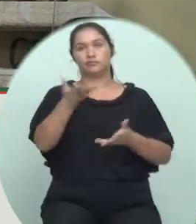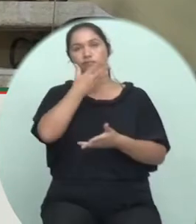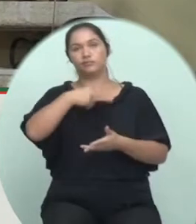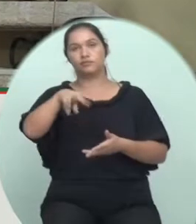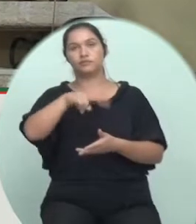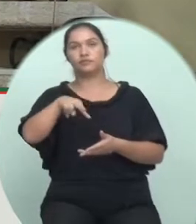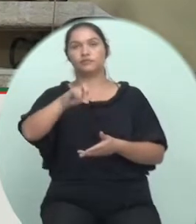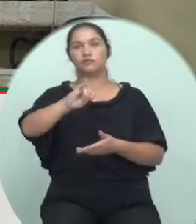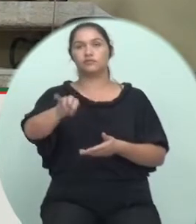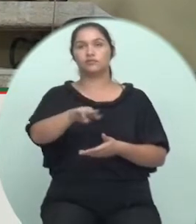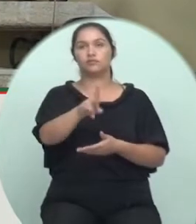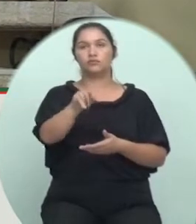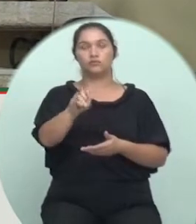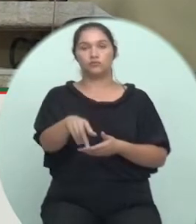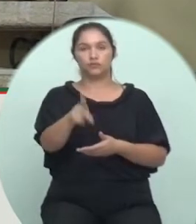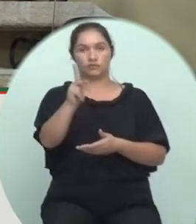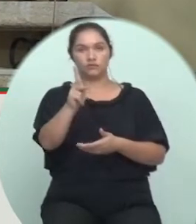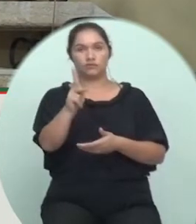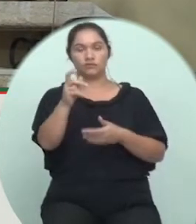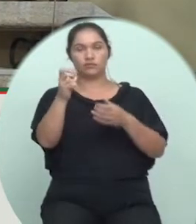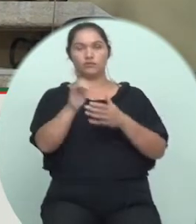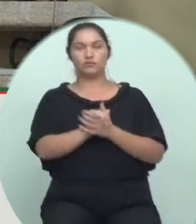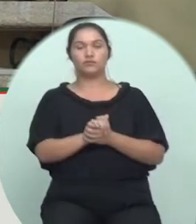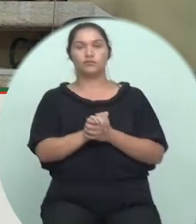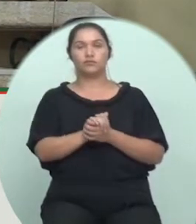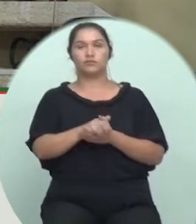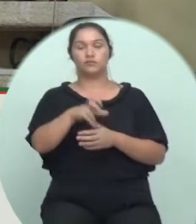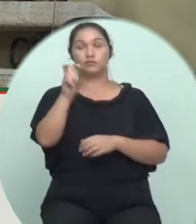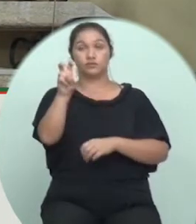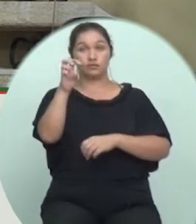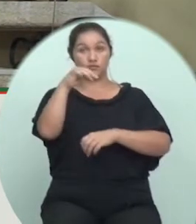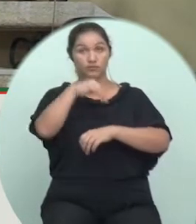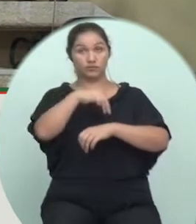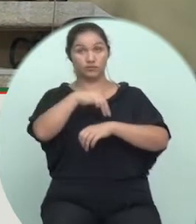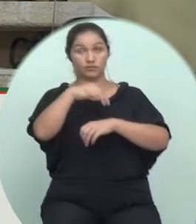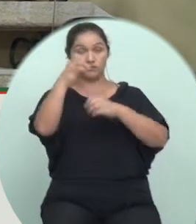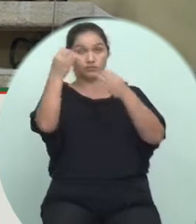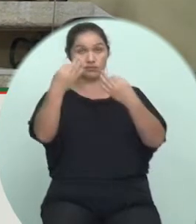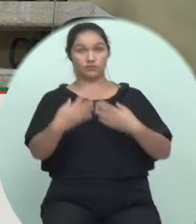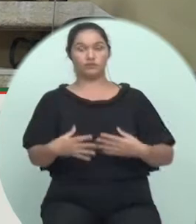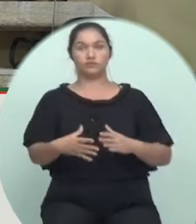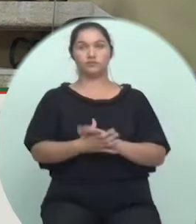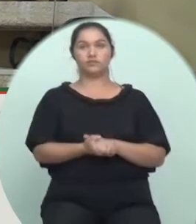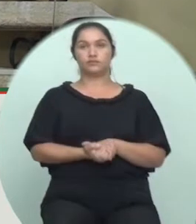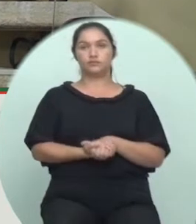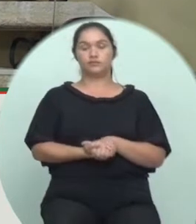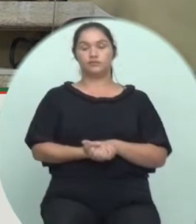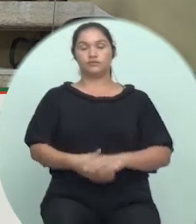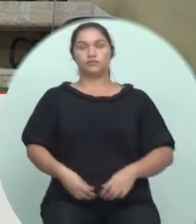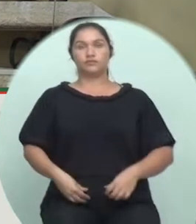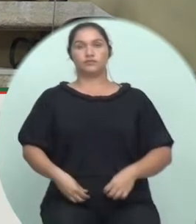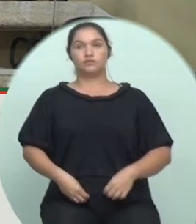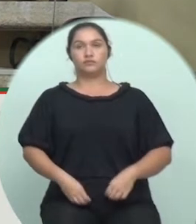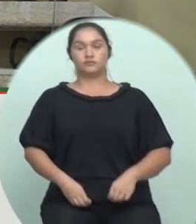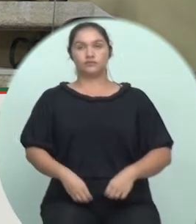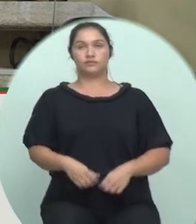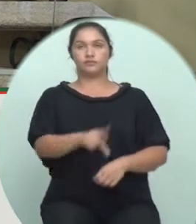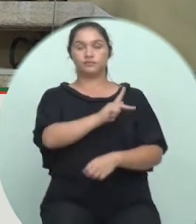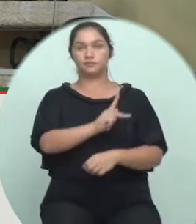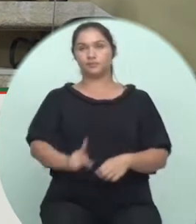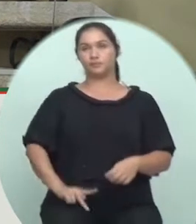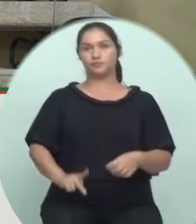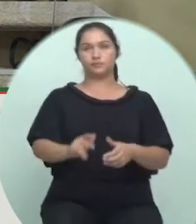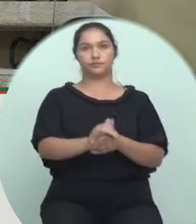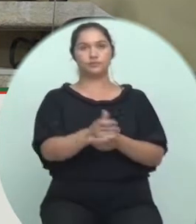proponente, vereador Júlio César Kaminski. Vossa Excelência dispõe de 5 minutos. Senhor